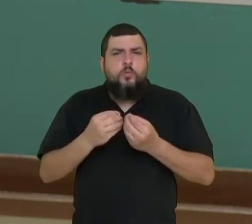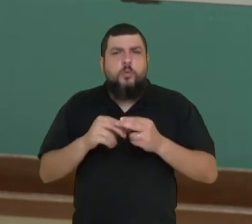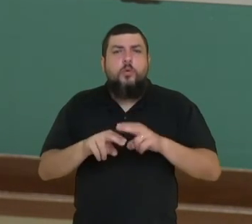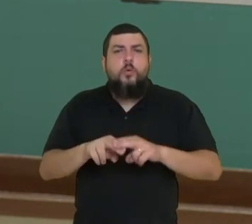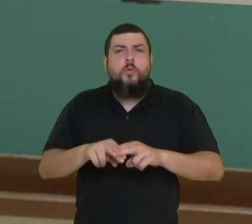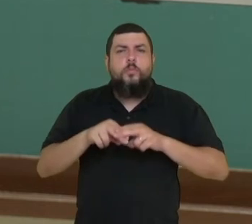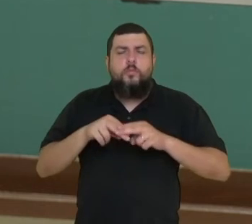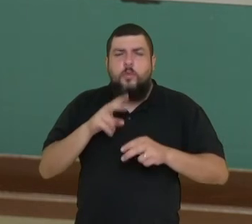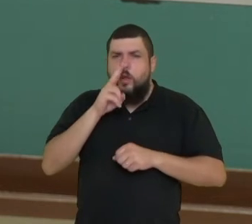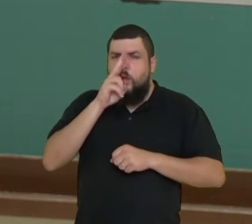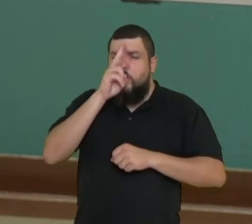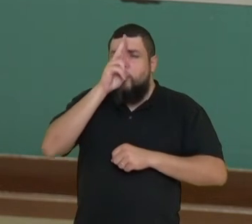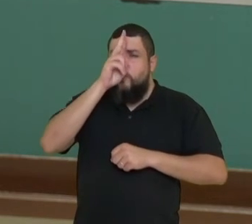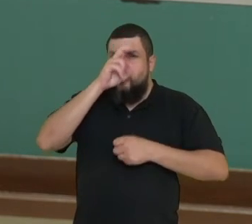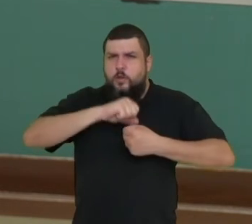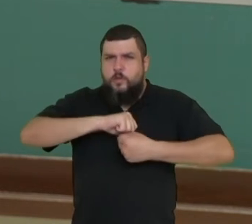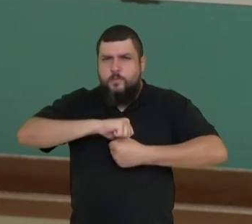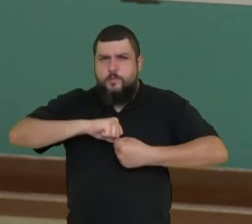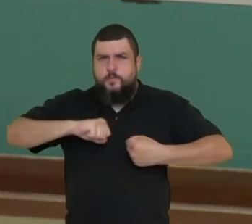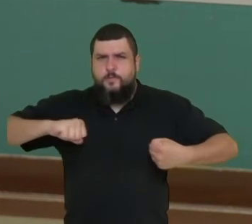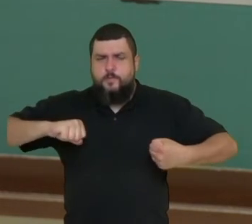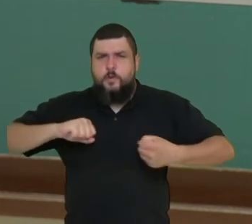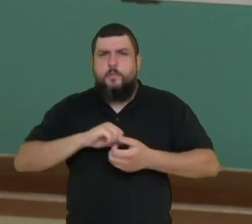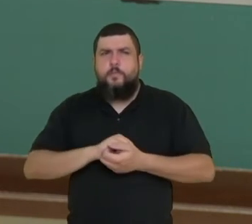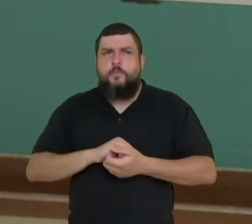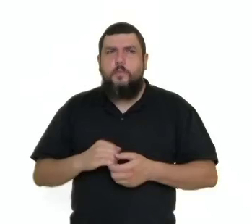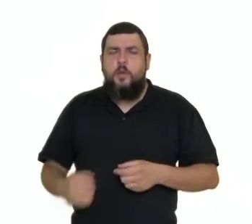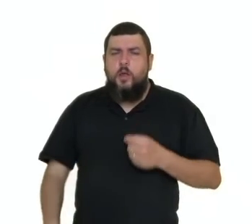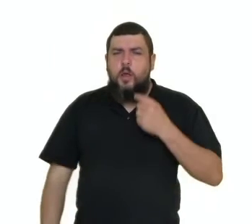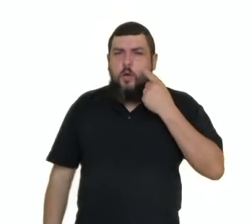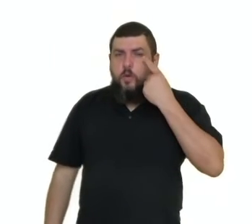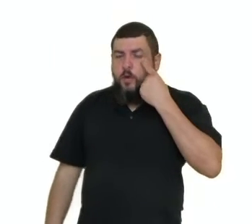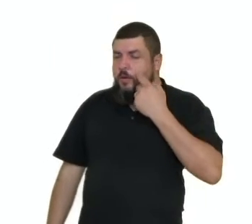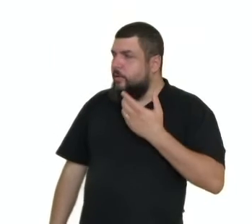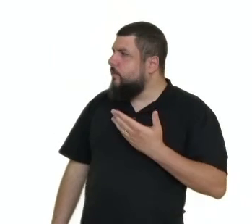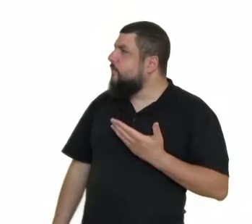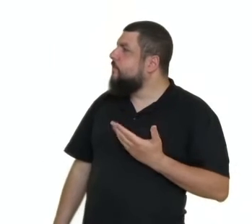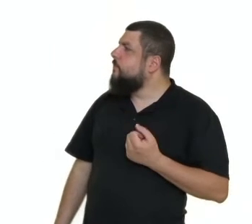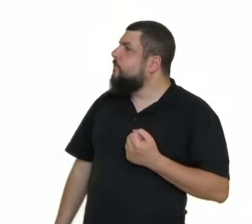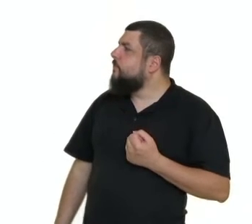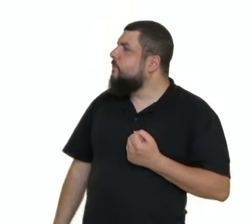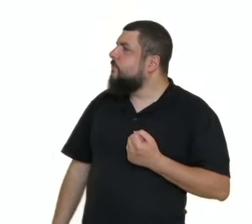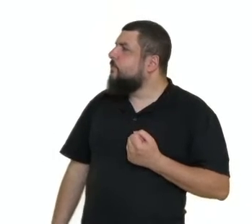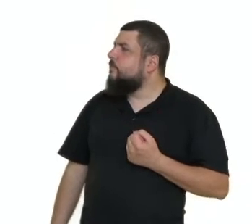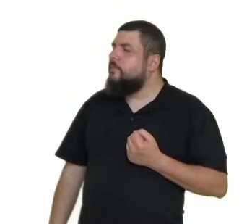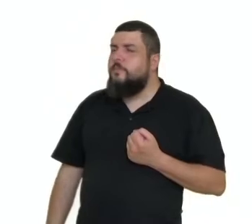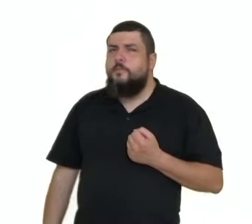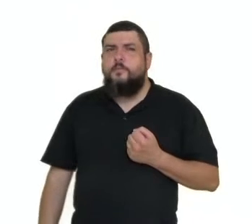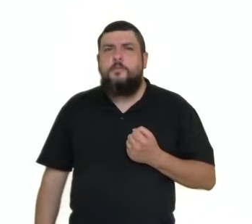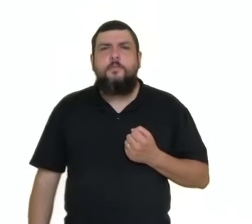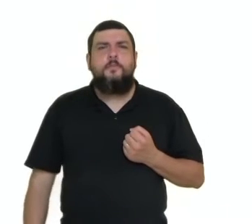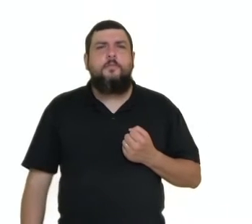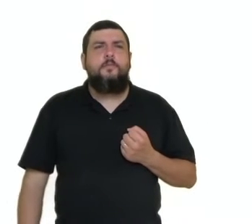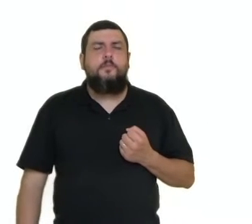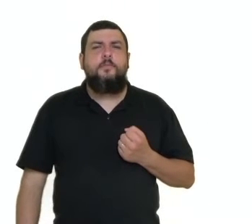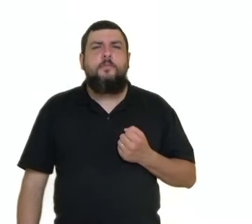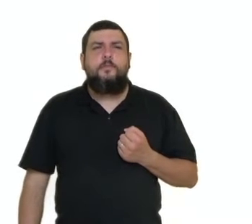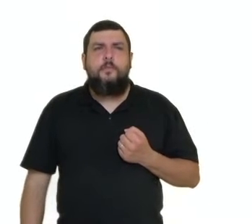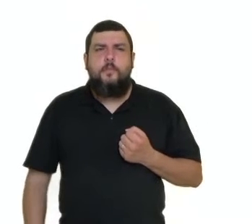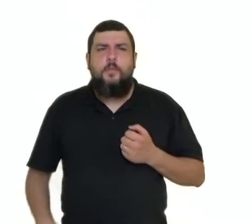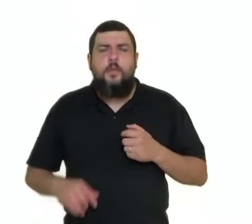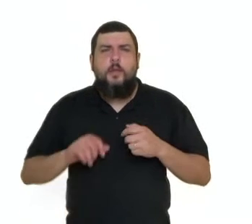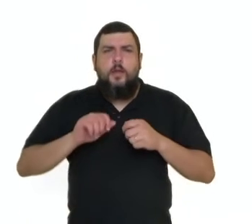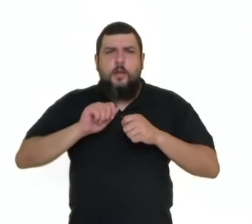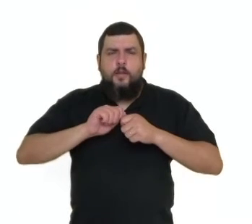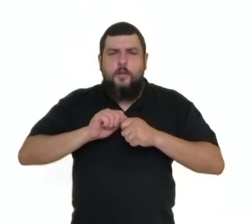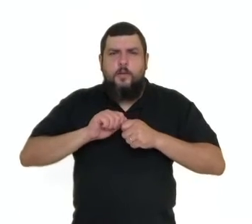distensão. Então veja o que acontece aqui, ó. Olha essa imagem que está acontecendo. O nosso colega aqui ele está fazendo uma força